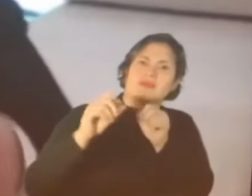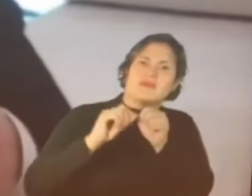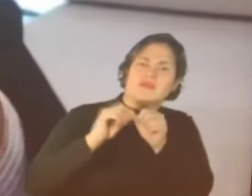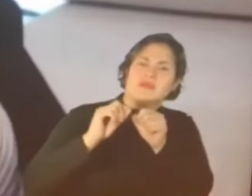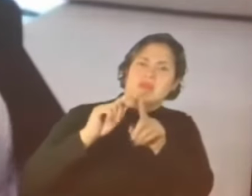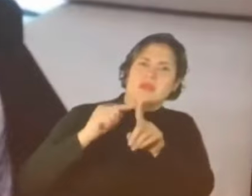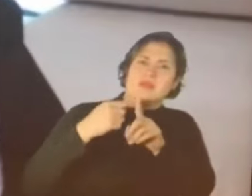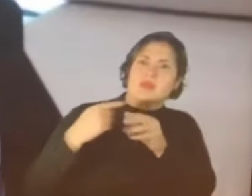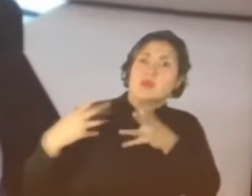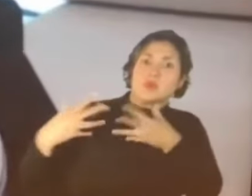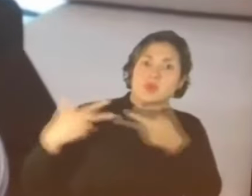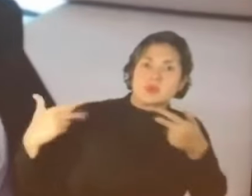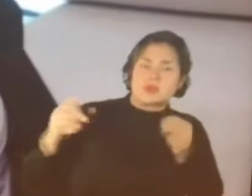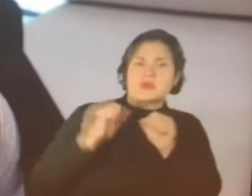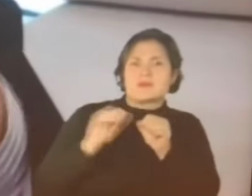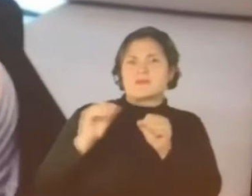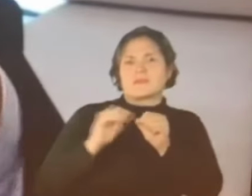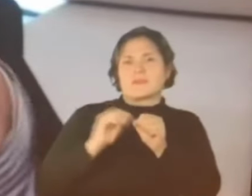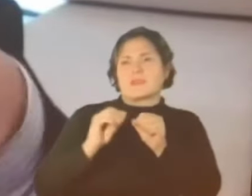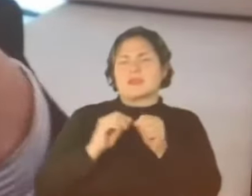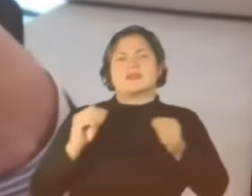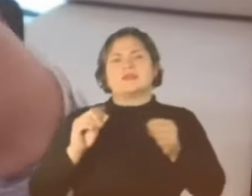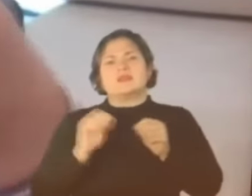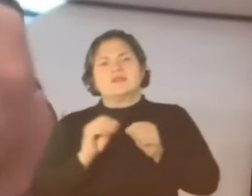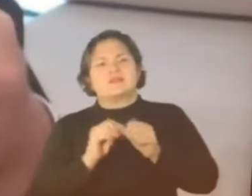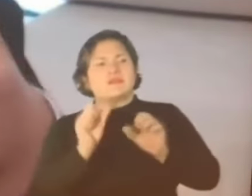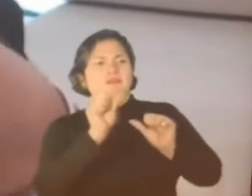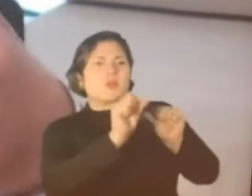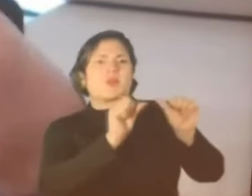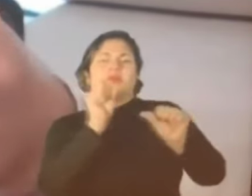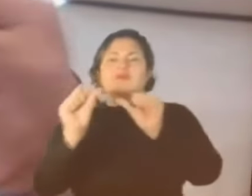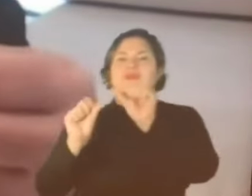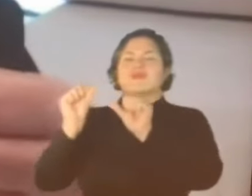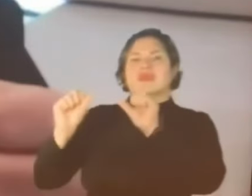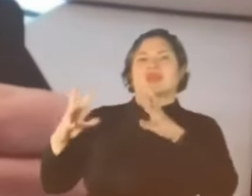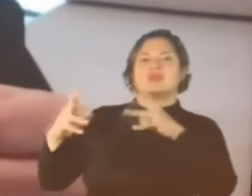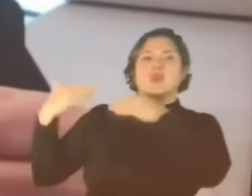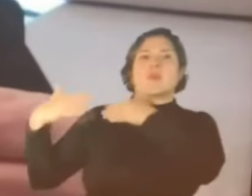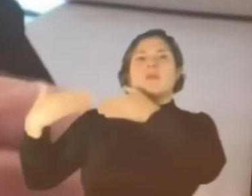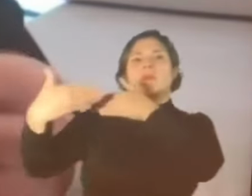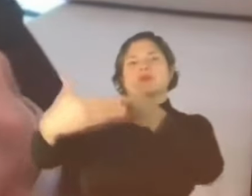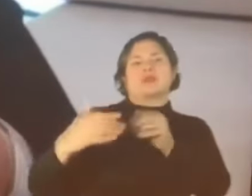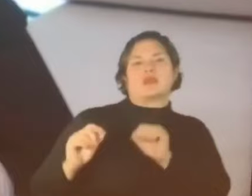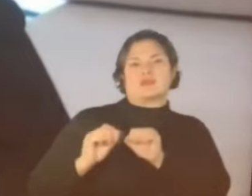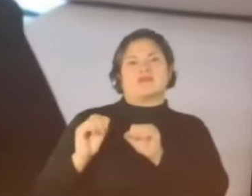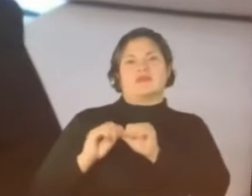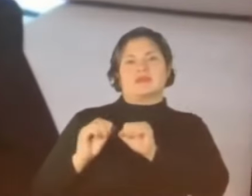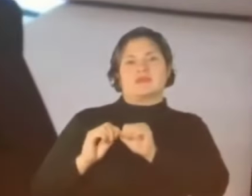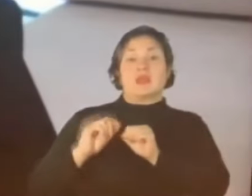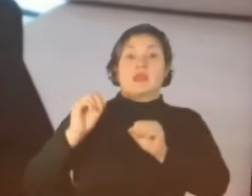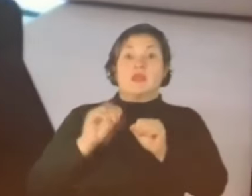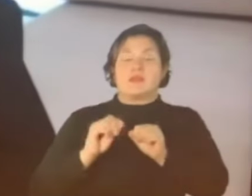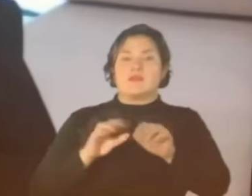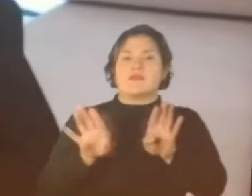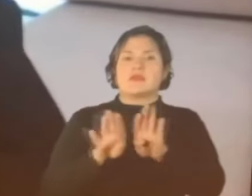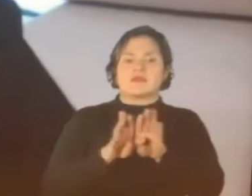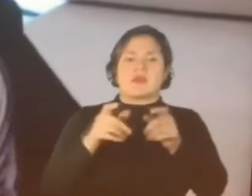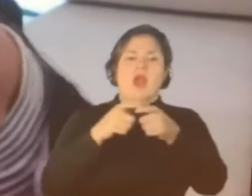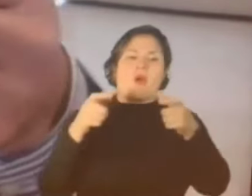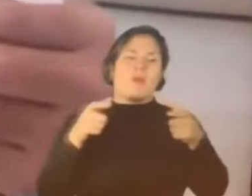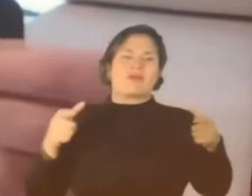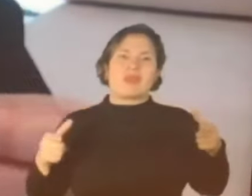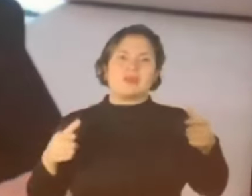as causas de pedir elas foram sendo modificadas durante o processo. Elas foram sendo ampliadas.